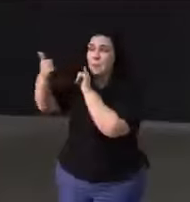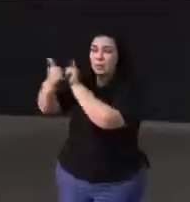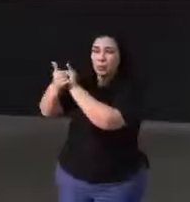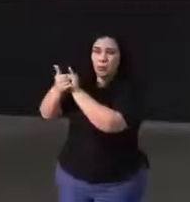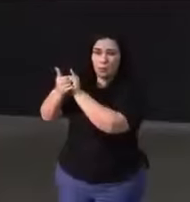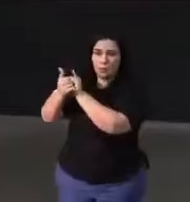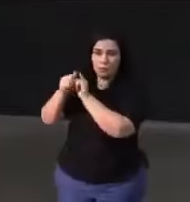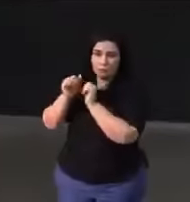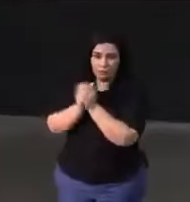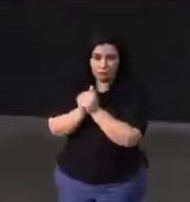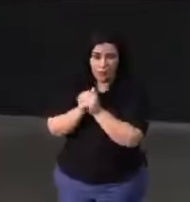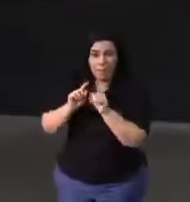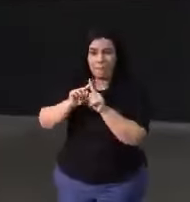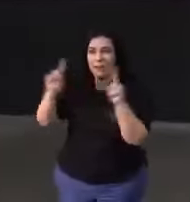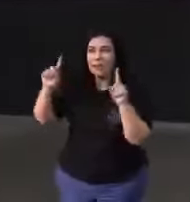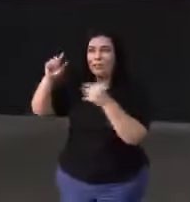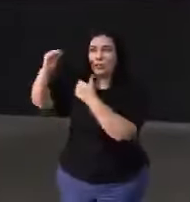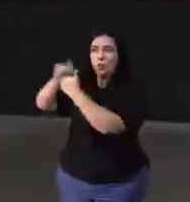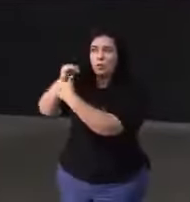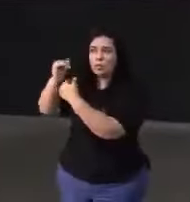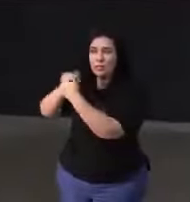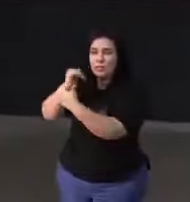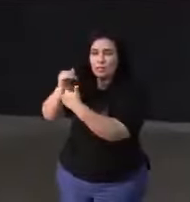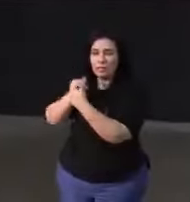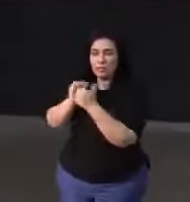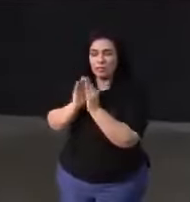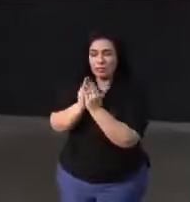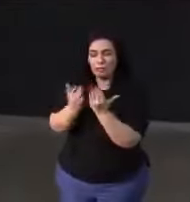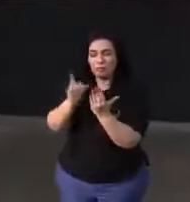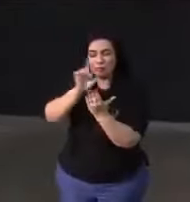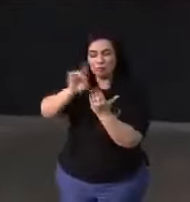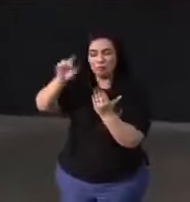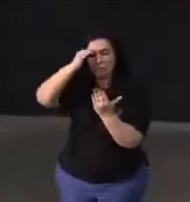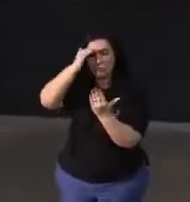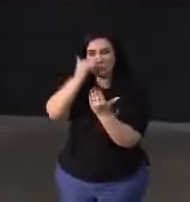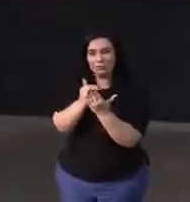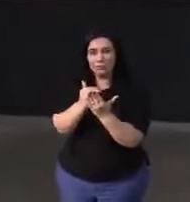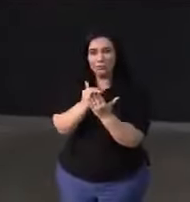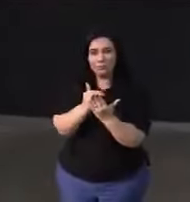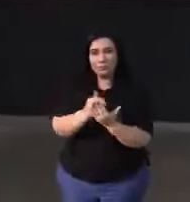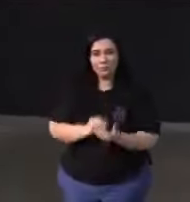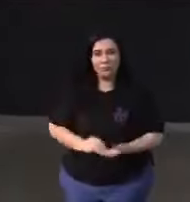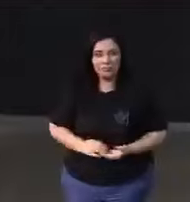amém? Mas Ele nos orienta a seguirmos a sua palavra.